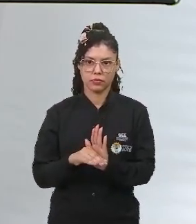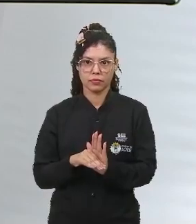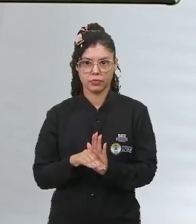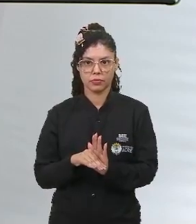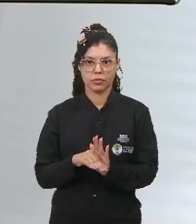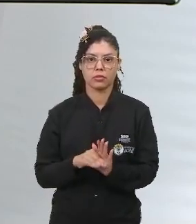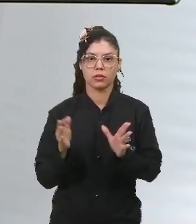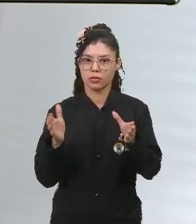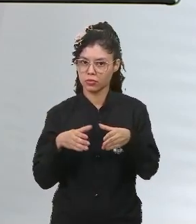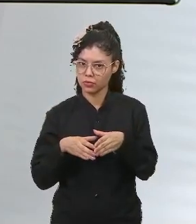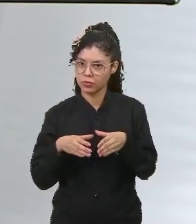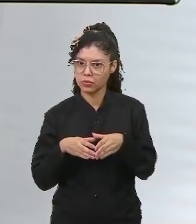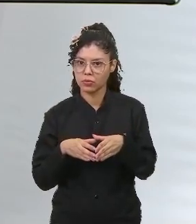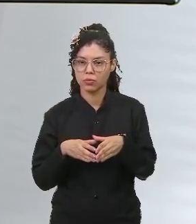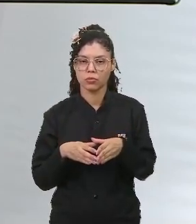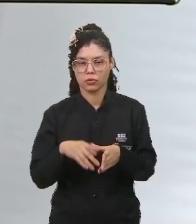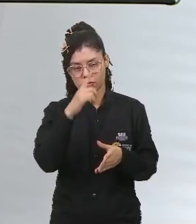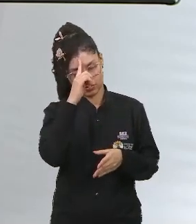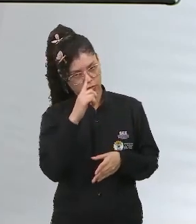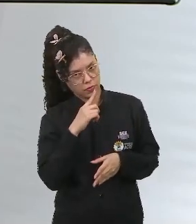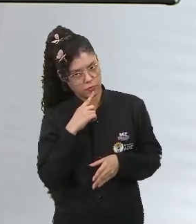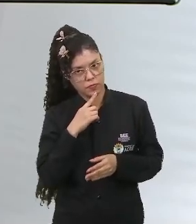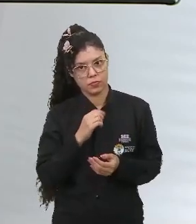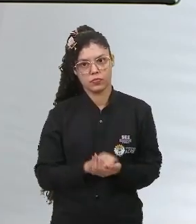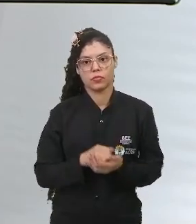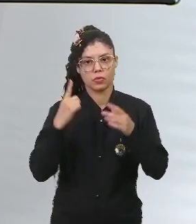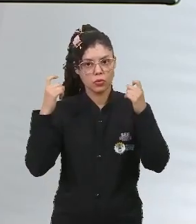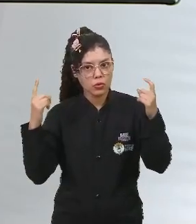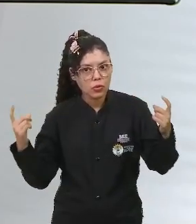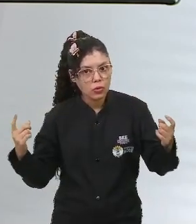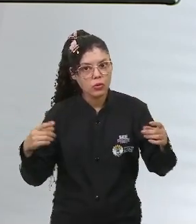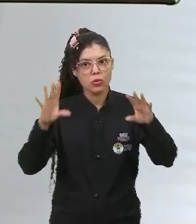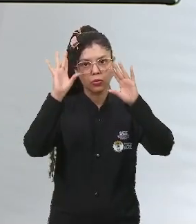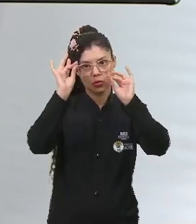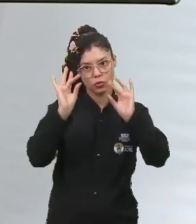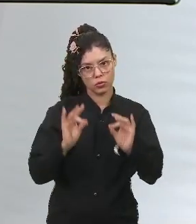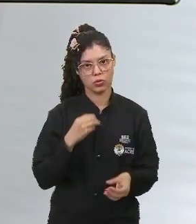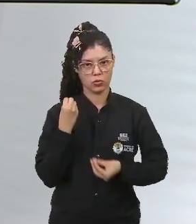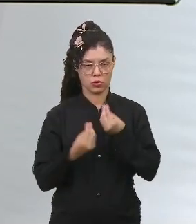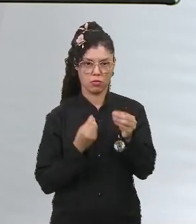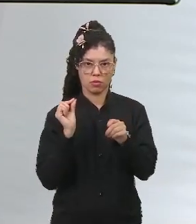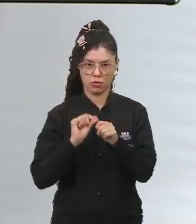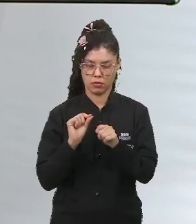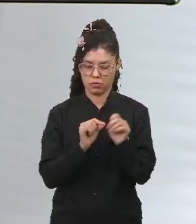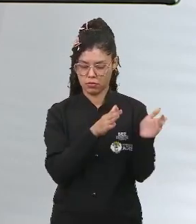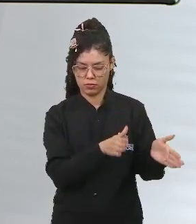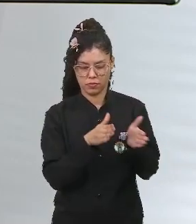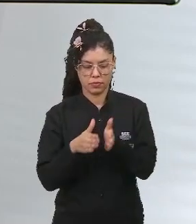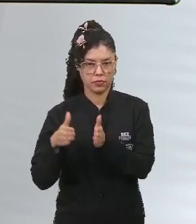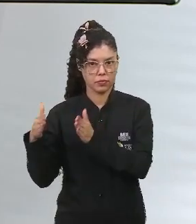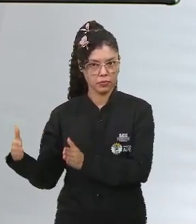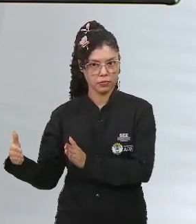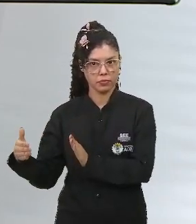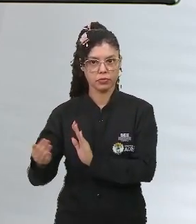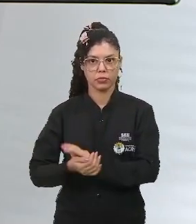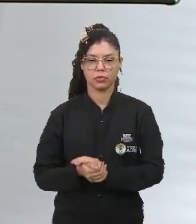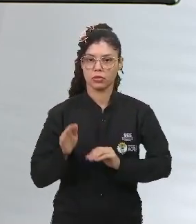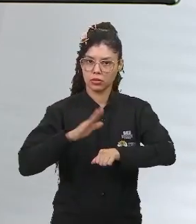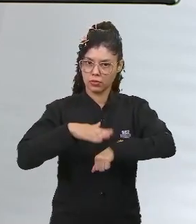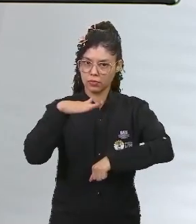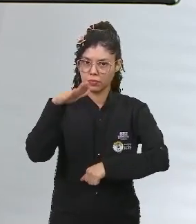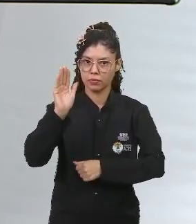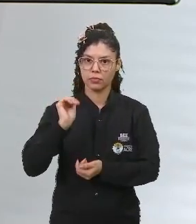escolha das equipes, figurino, cenografia, detalhado como é feito esse passo a passo, né, bem